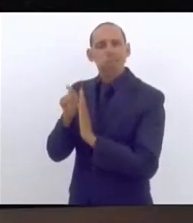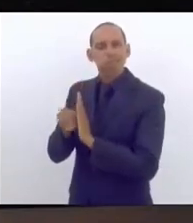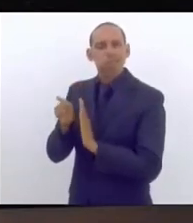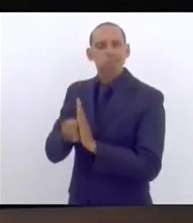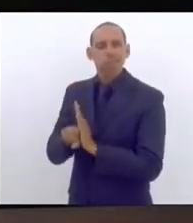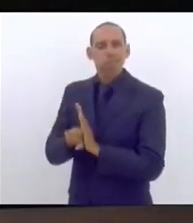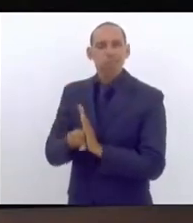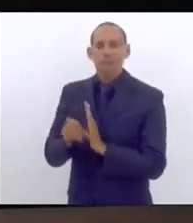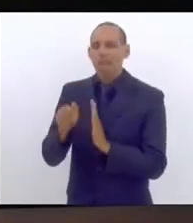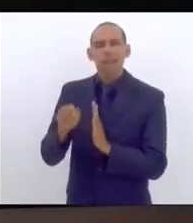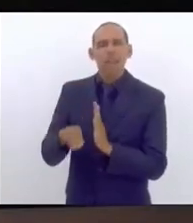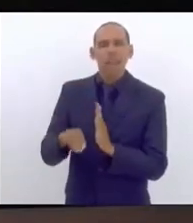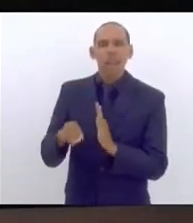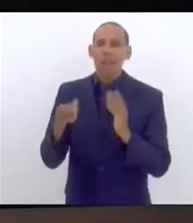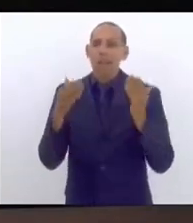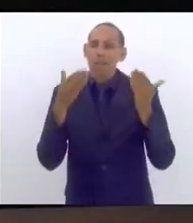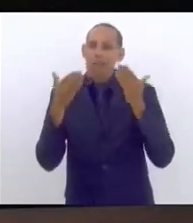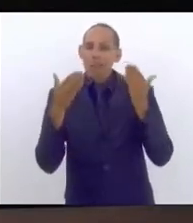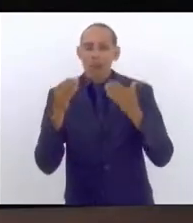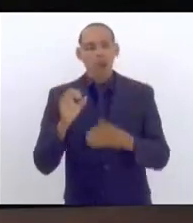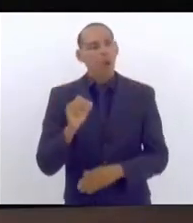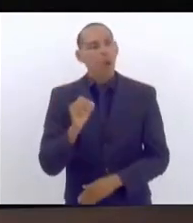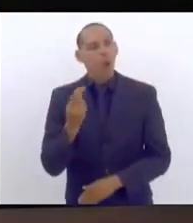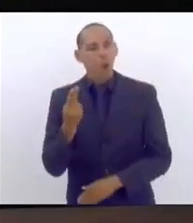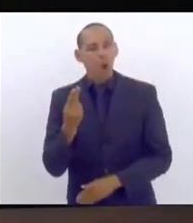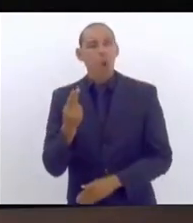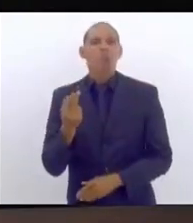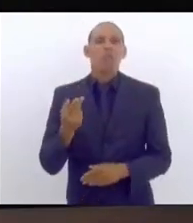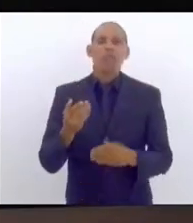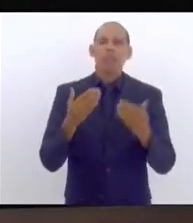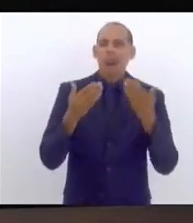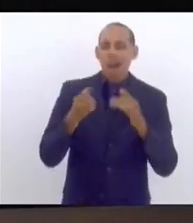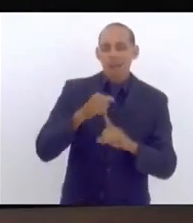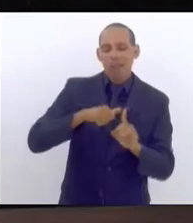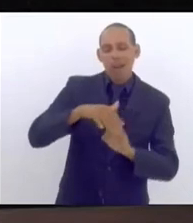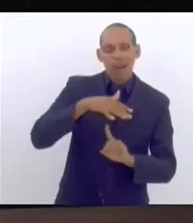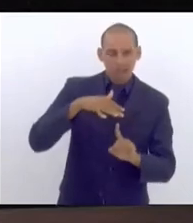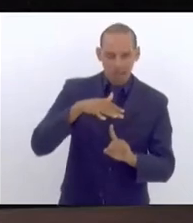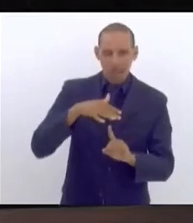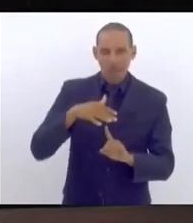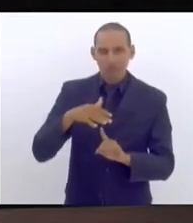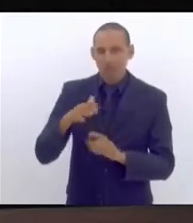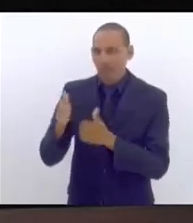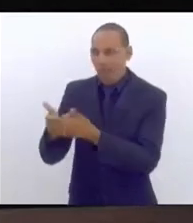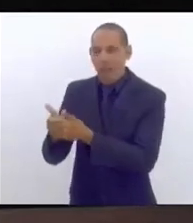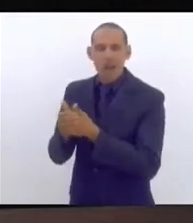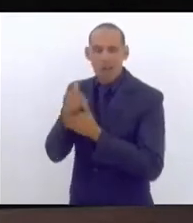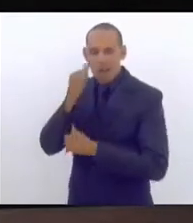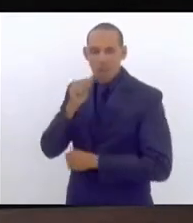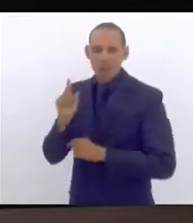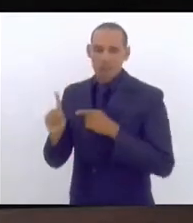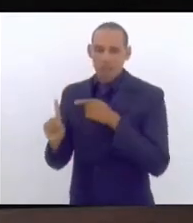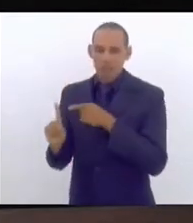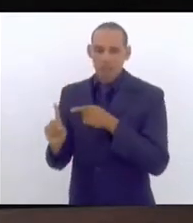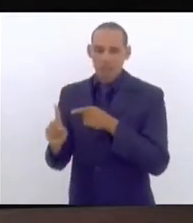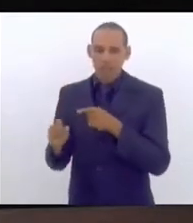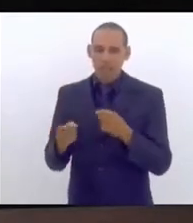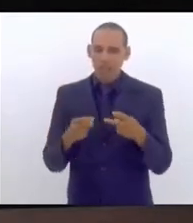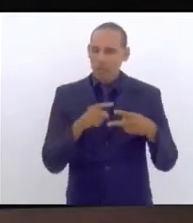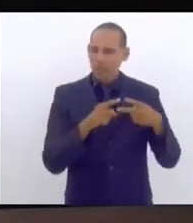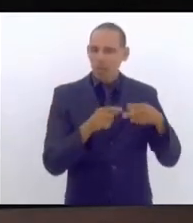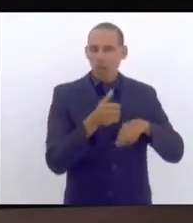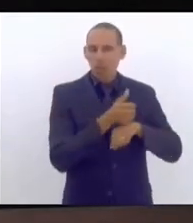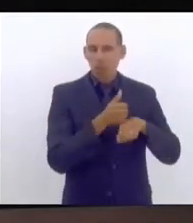por psicólogas ou assistentes sociais treinadas para acolher essa mulher e